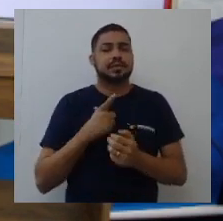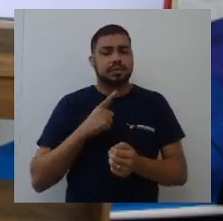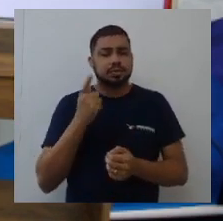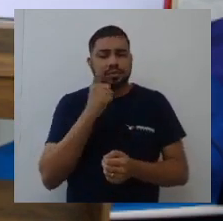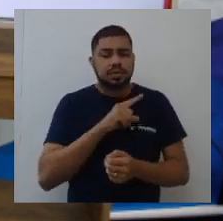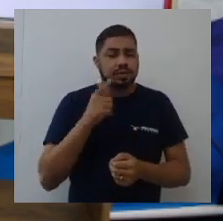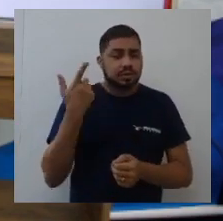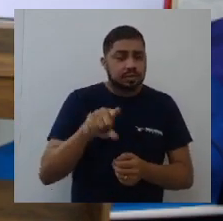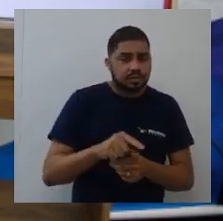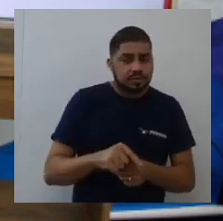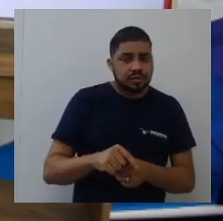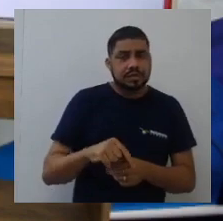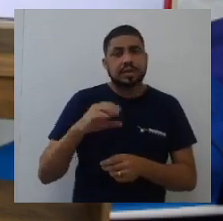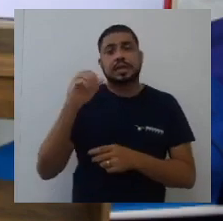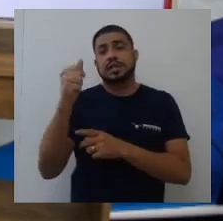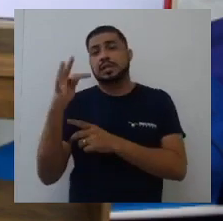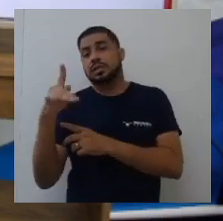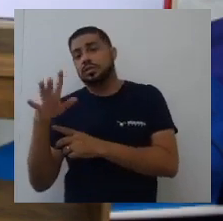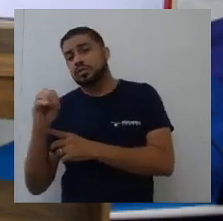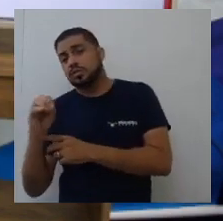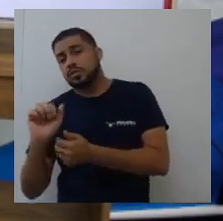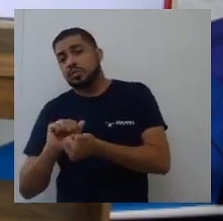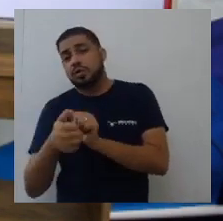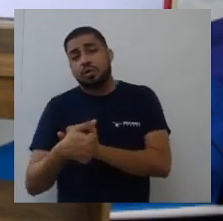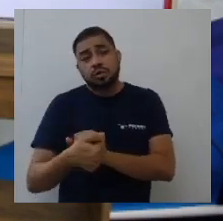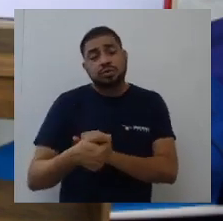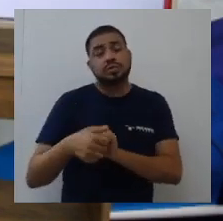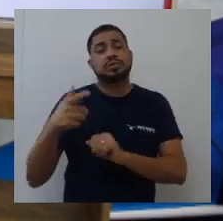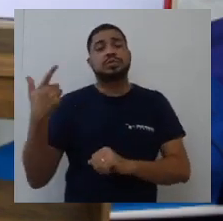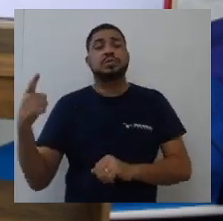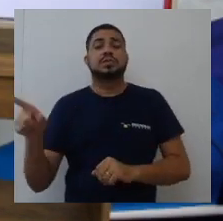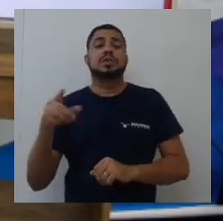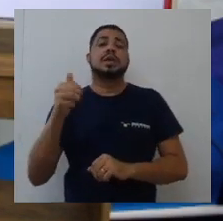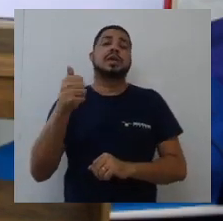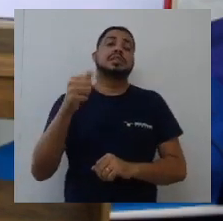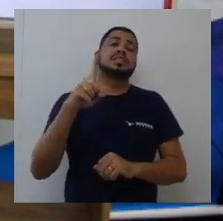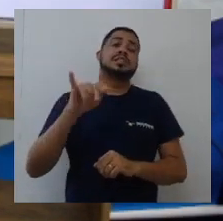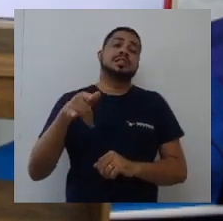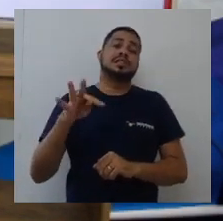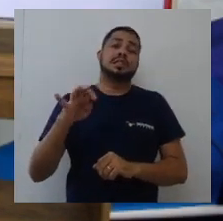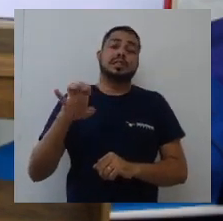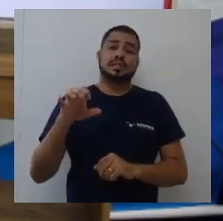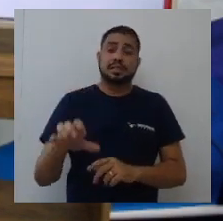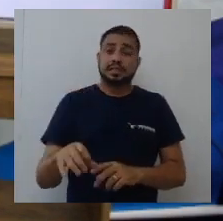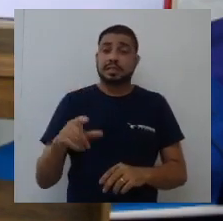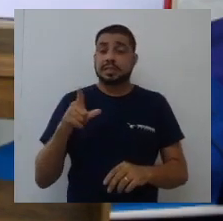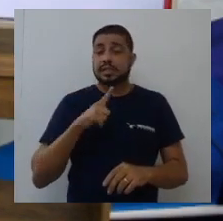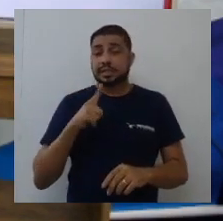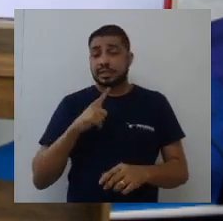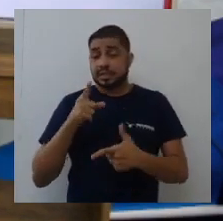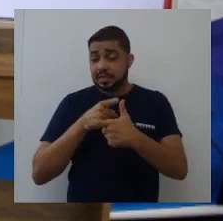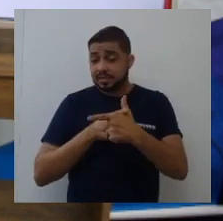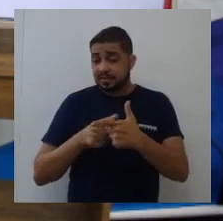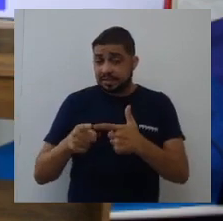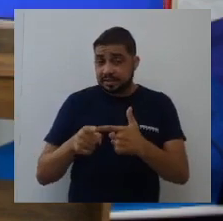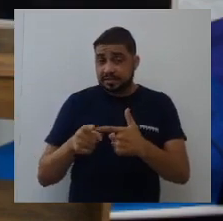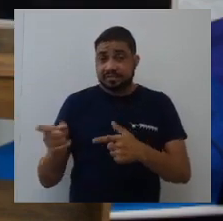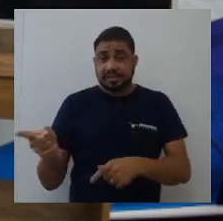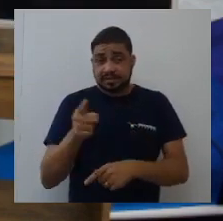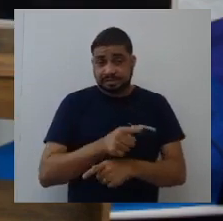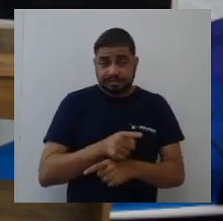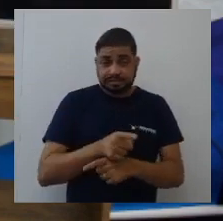novo, ó, cateto oposto e cateto adjacente. Essa divisão do cateto oposto pelo cateto